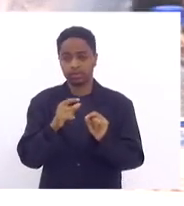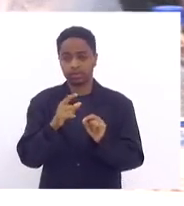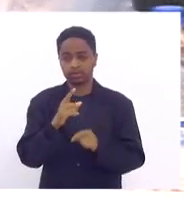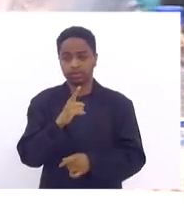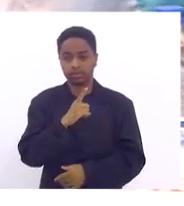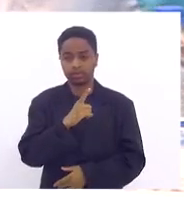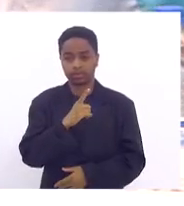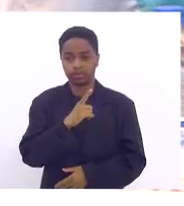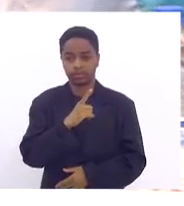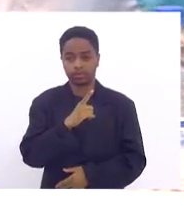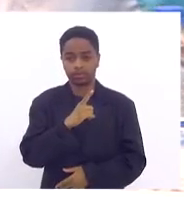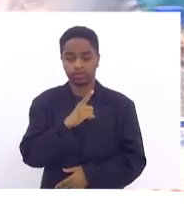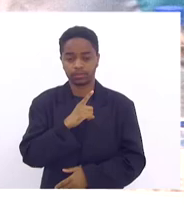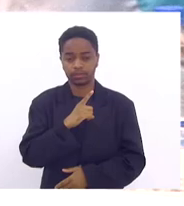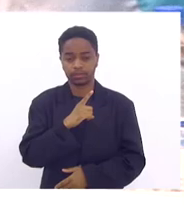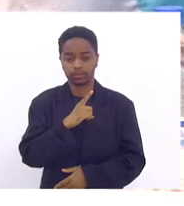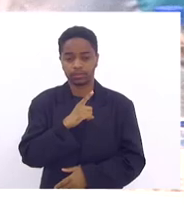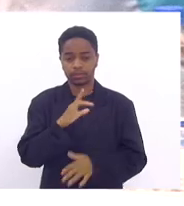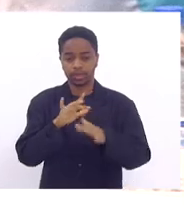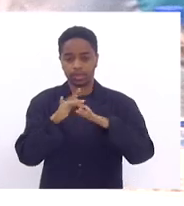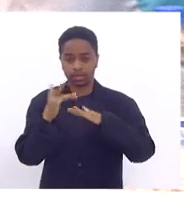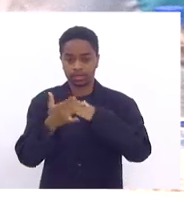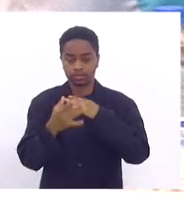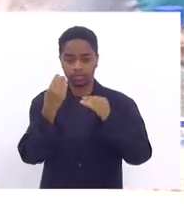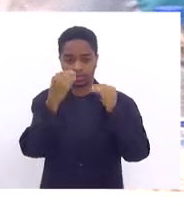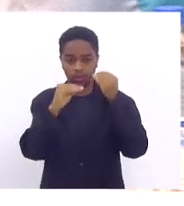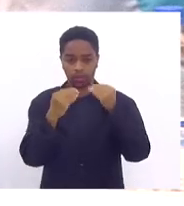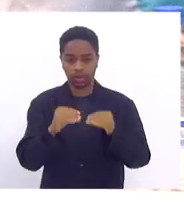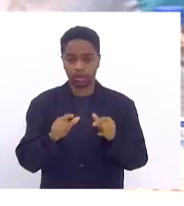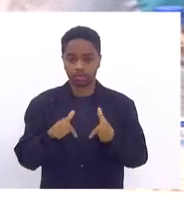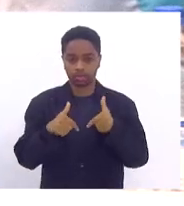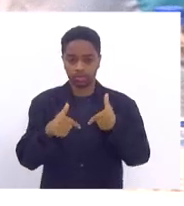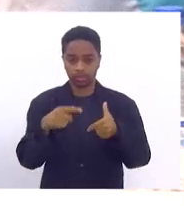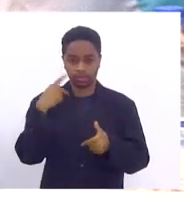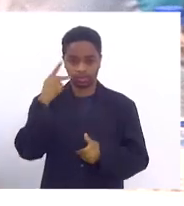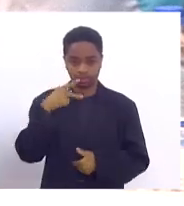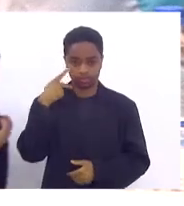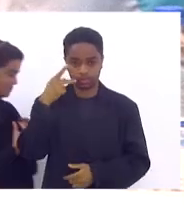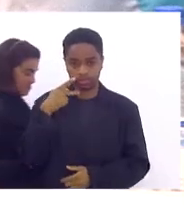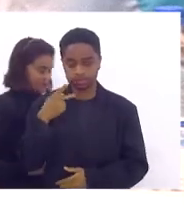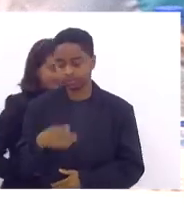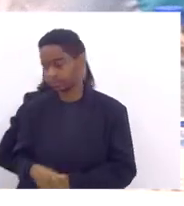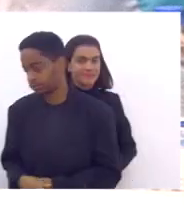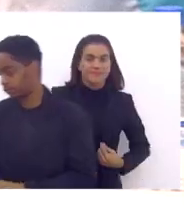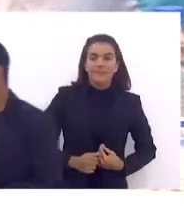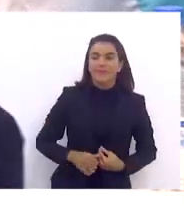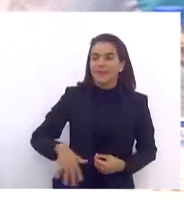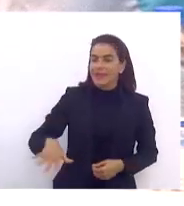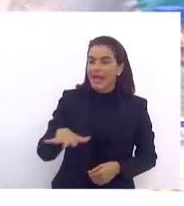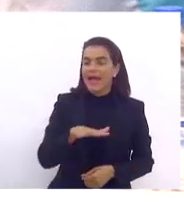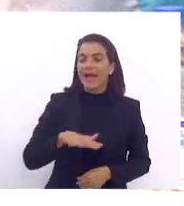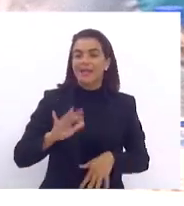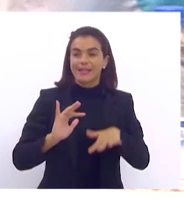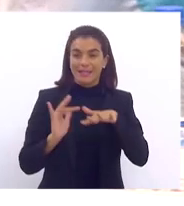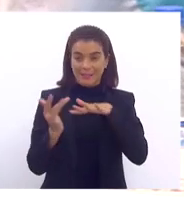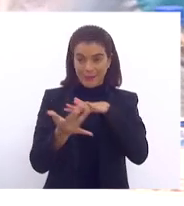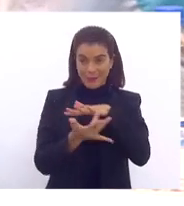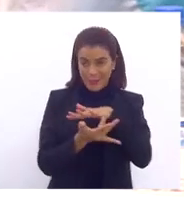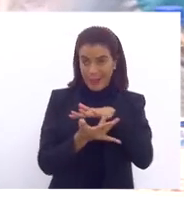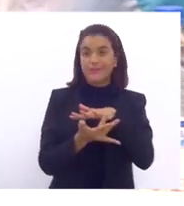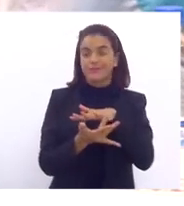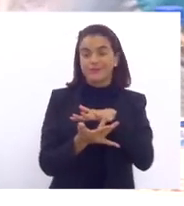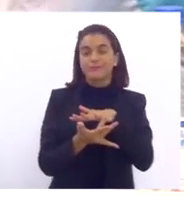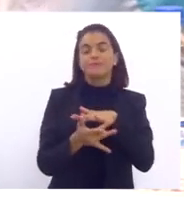as postais em redes sociais que a atuação política atuação política na Esfera das redes sociais e nas mídias